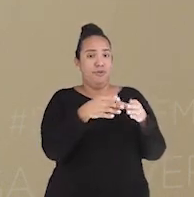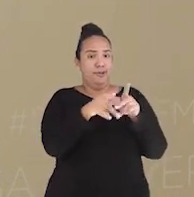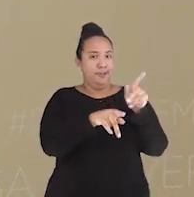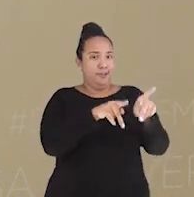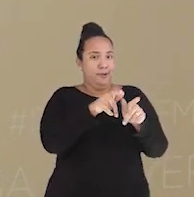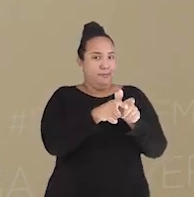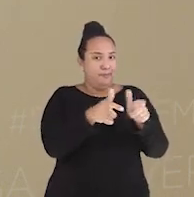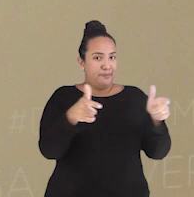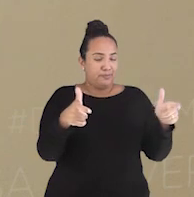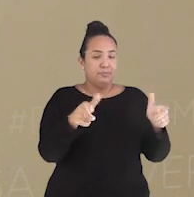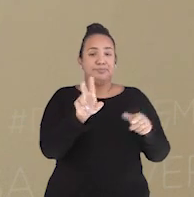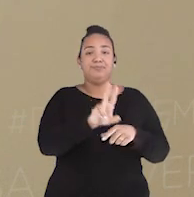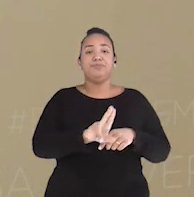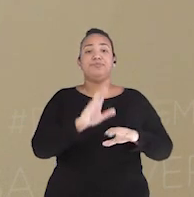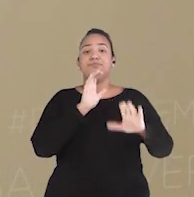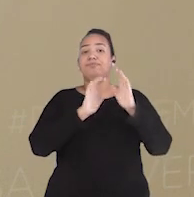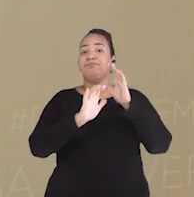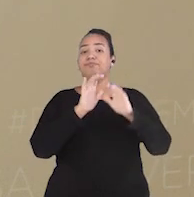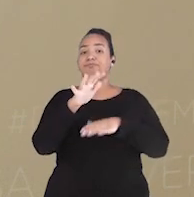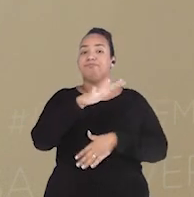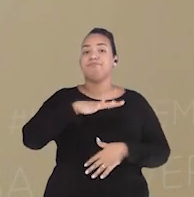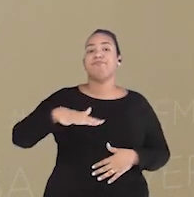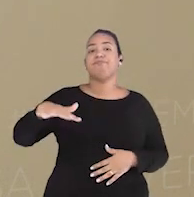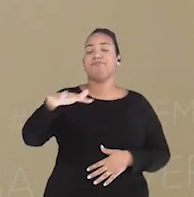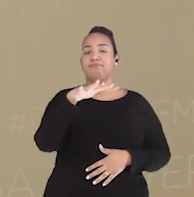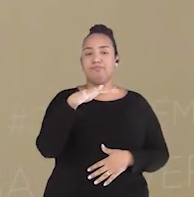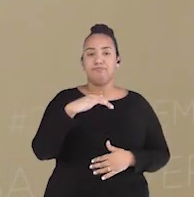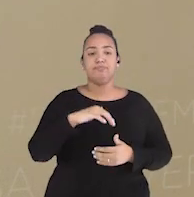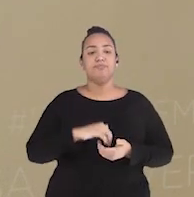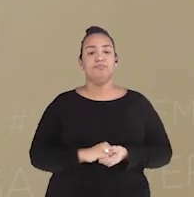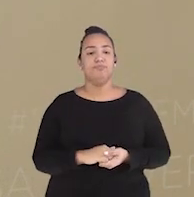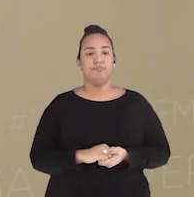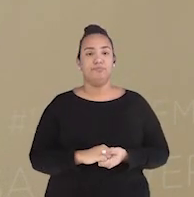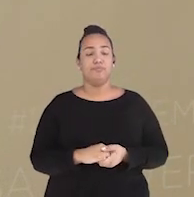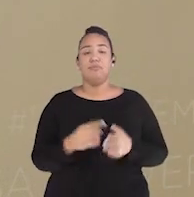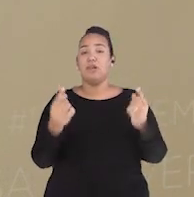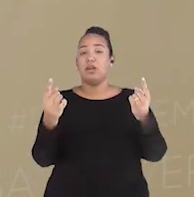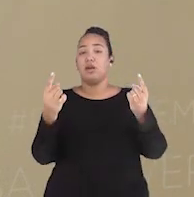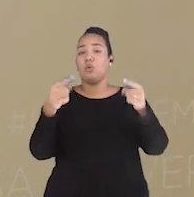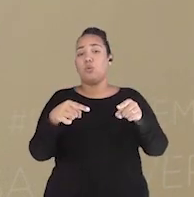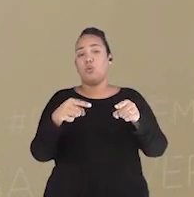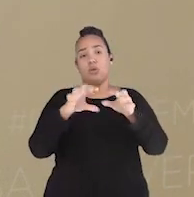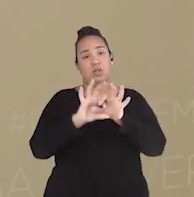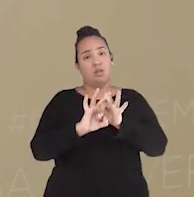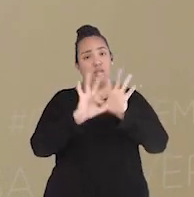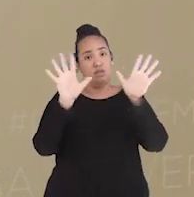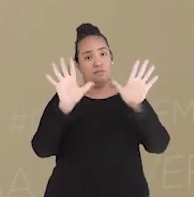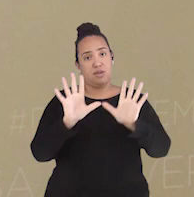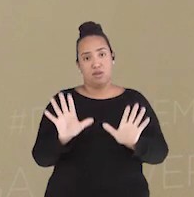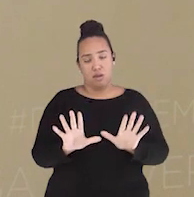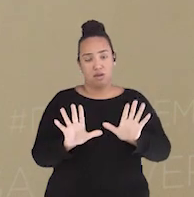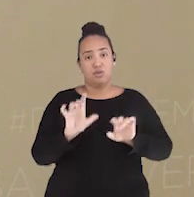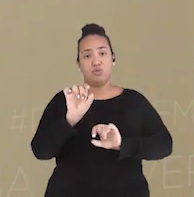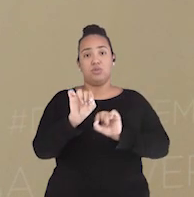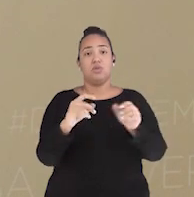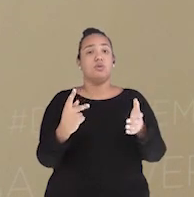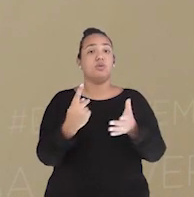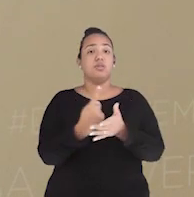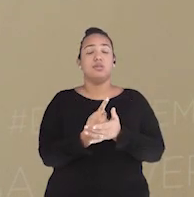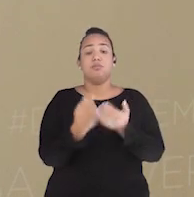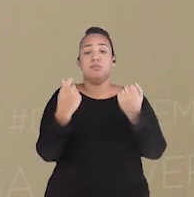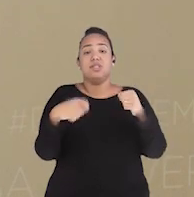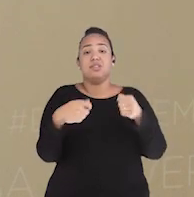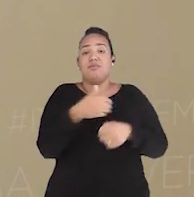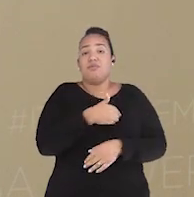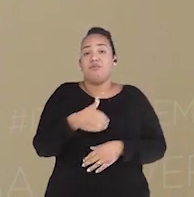meio do uso de meios de comunicação em massa. Contexto de crítica ao liberalismo, reforçando a necessidade de um Estado forte